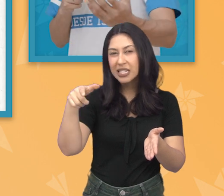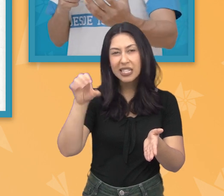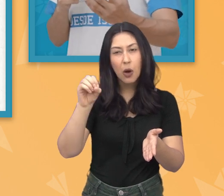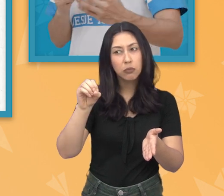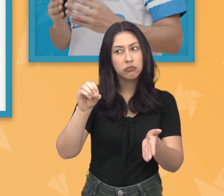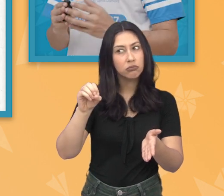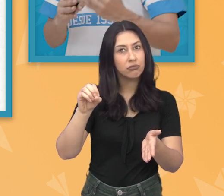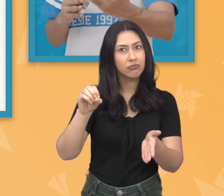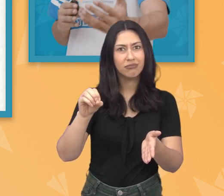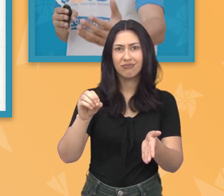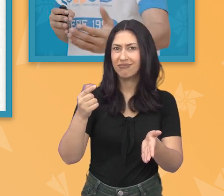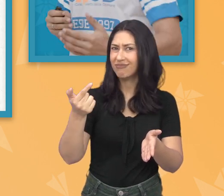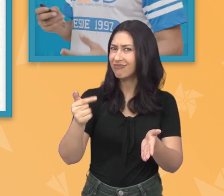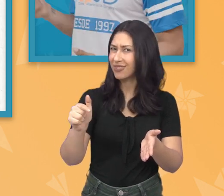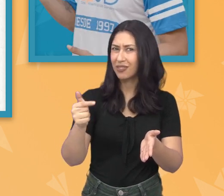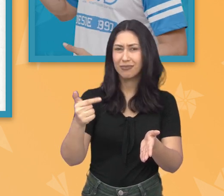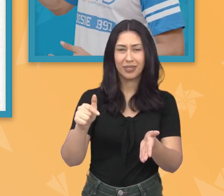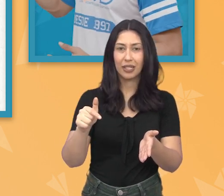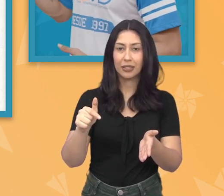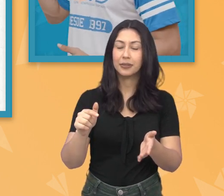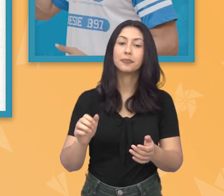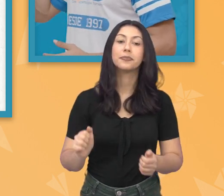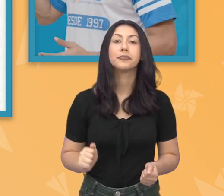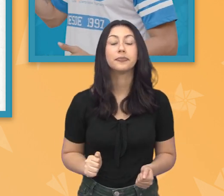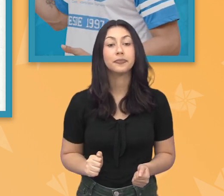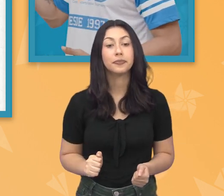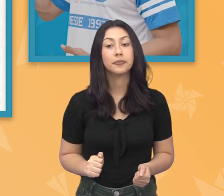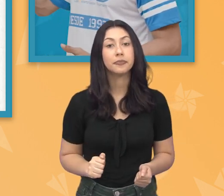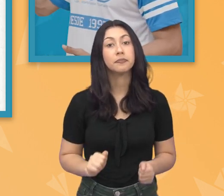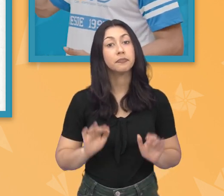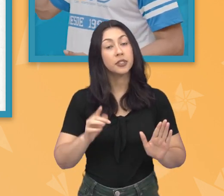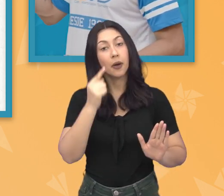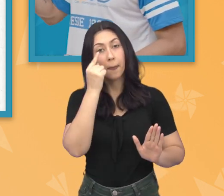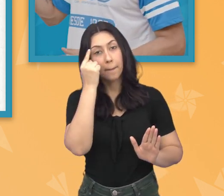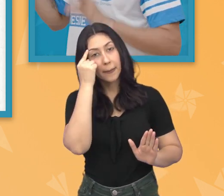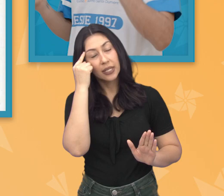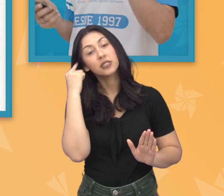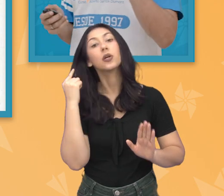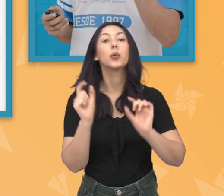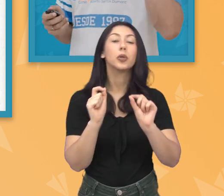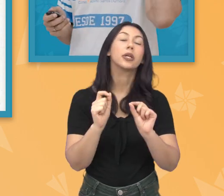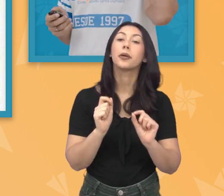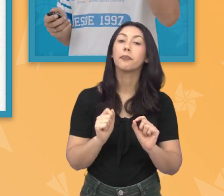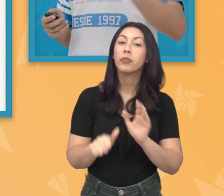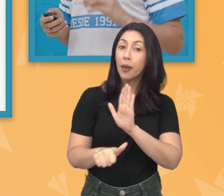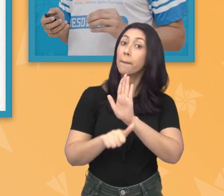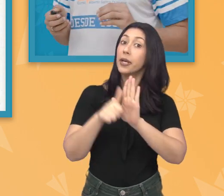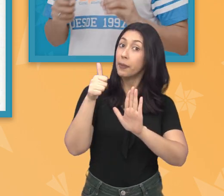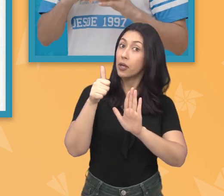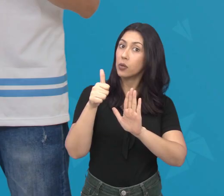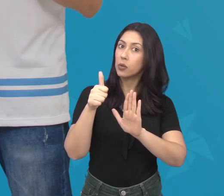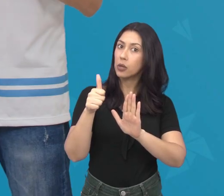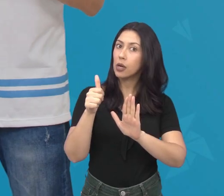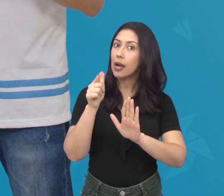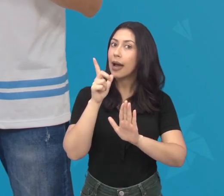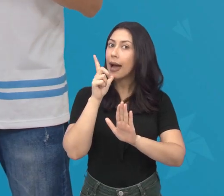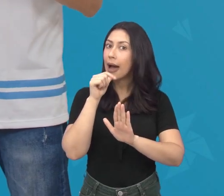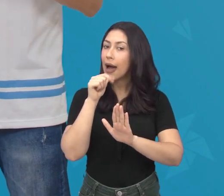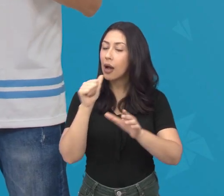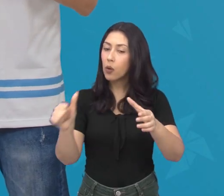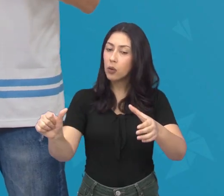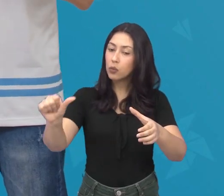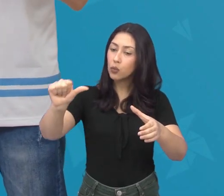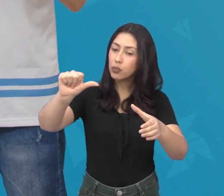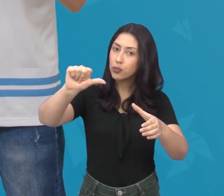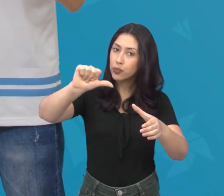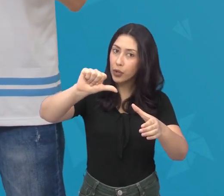não oficialmente falando, né? Então a gente pensa o quê? Primeiro, quando a gente faz o quê? A gente joga água no pó de